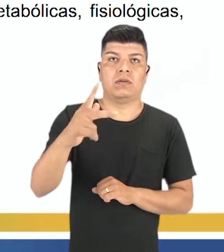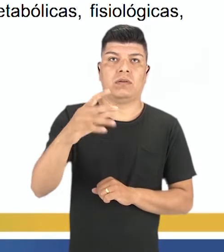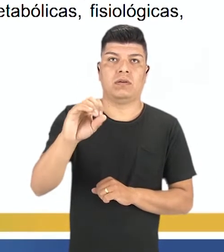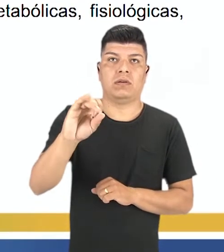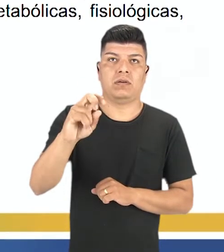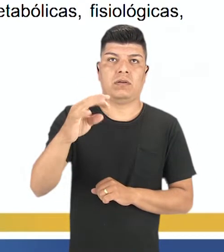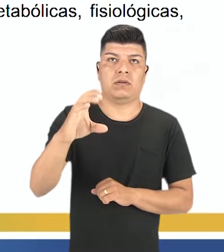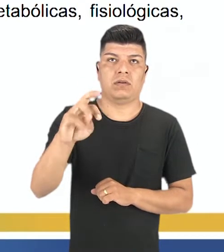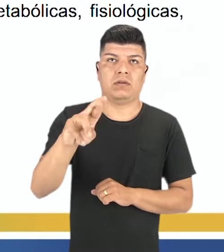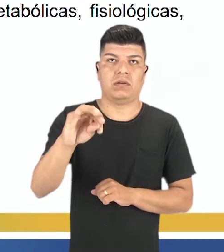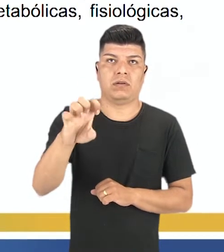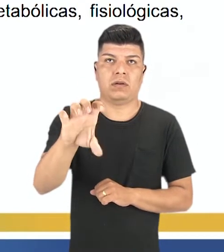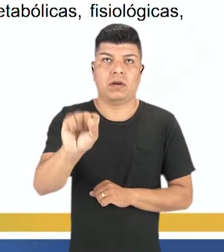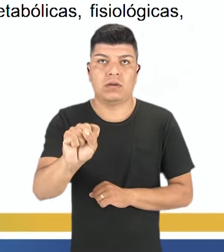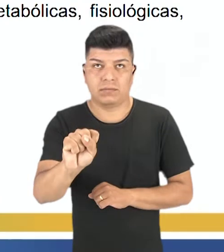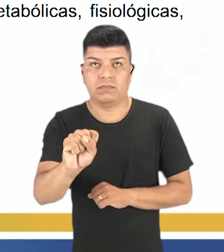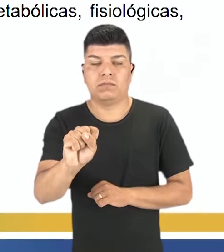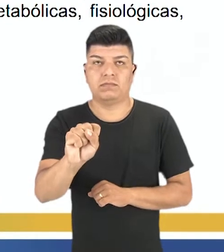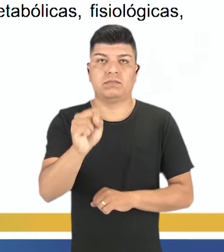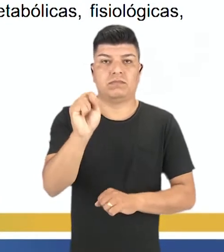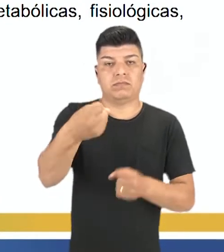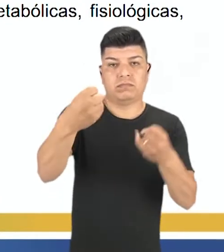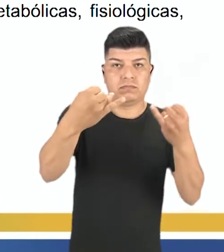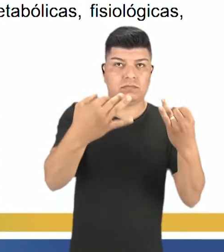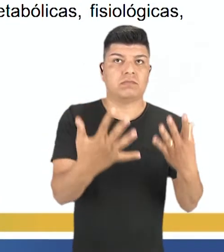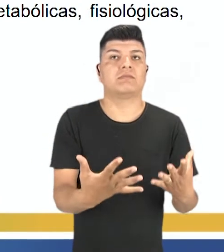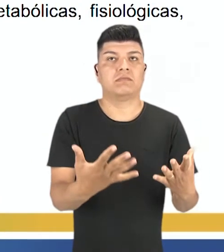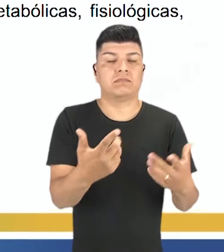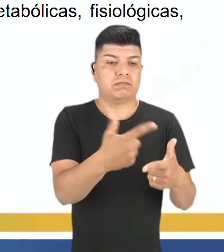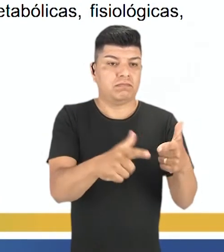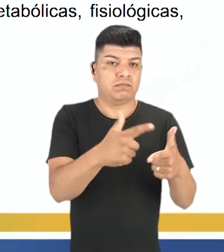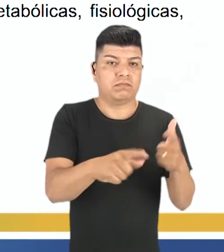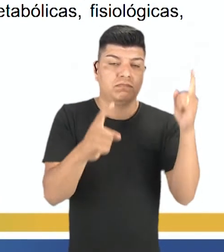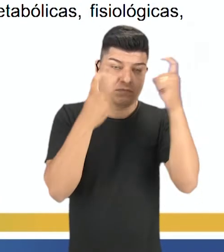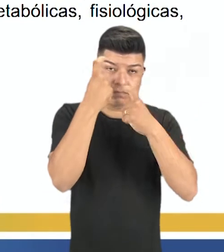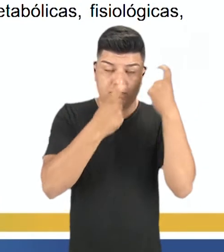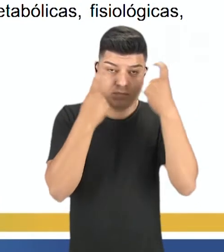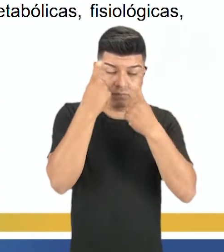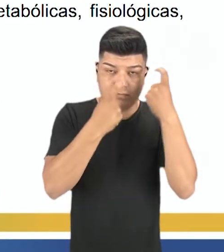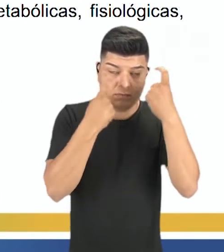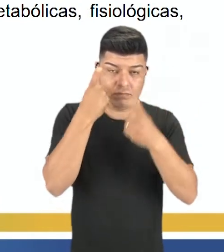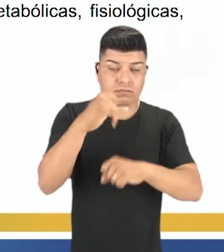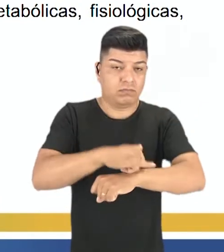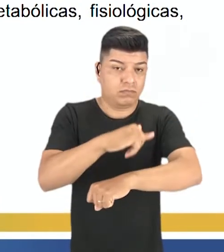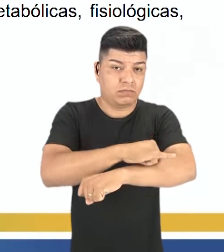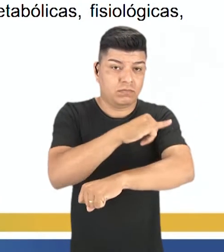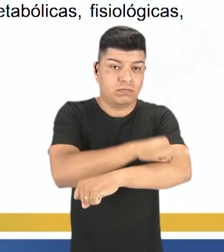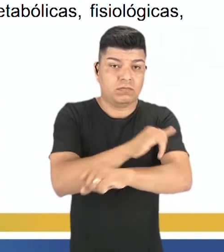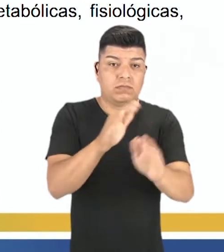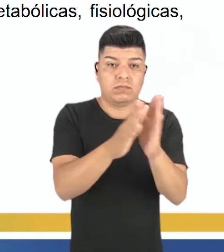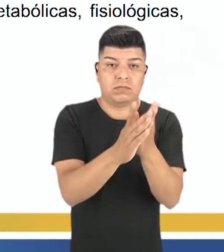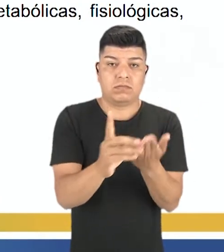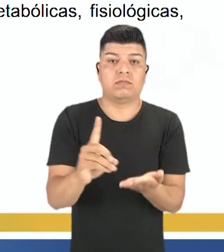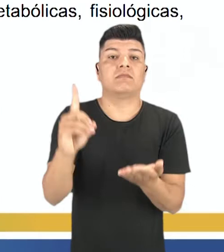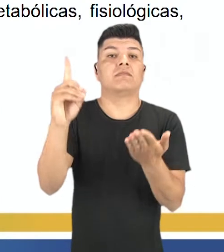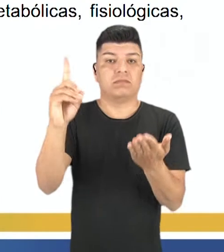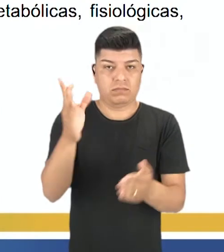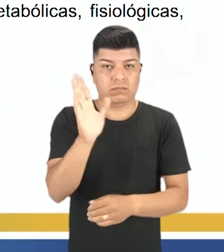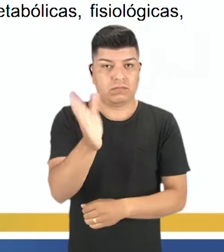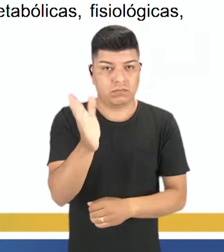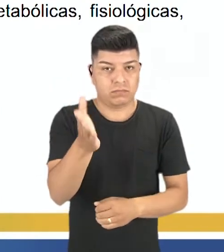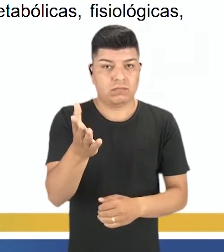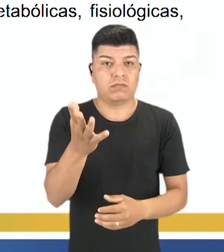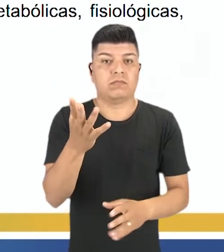risco à saúde. Então não é de agora que existe preocupação com a obesidade, né? Inclusive a Bíblia trata a gula como um